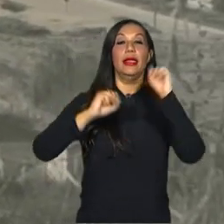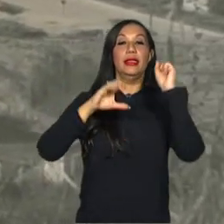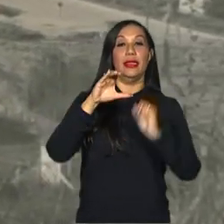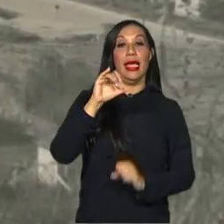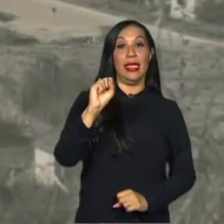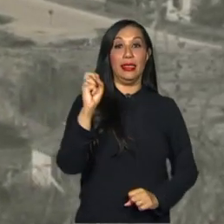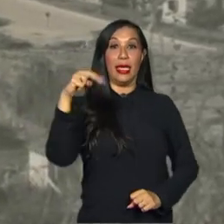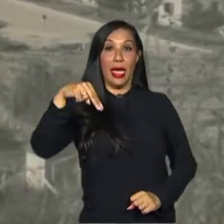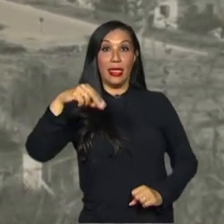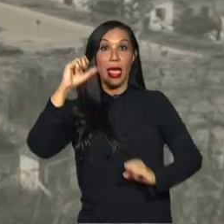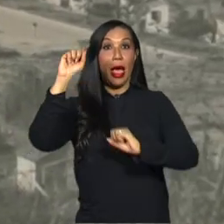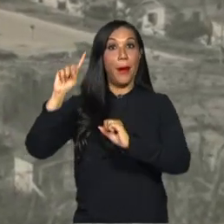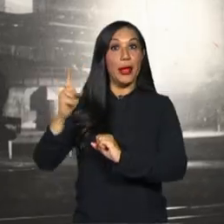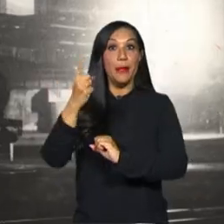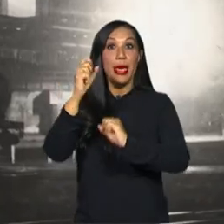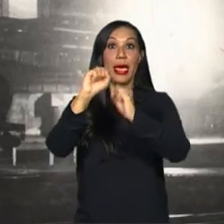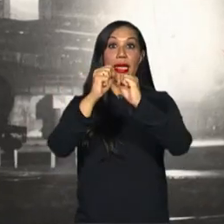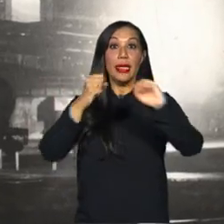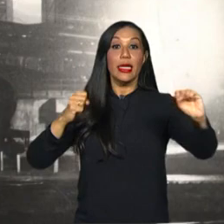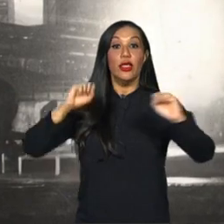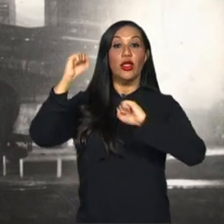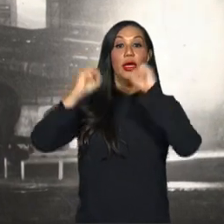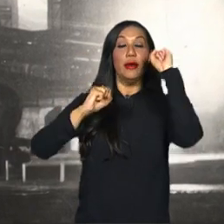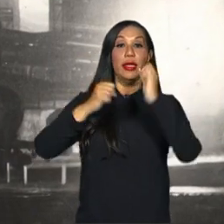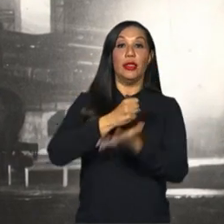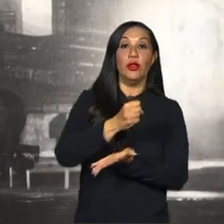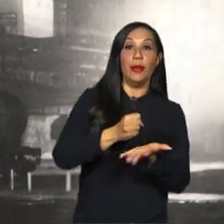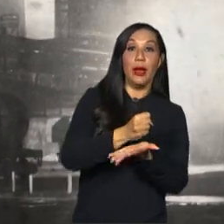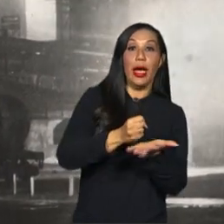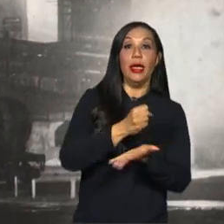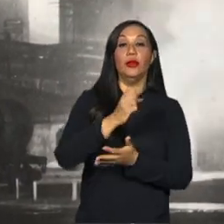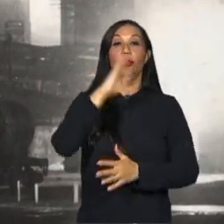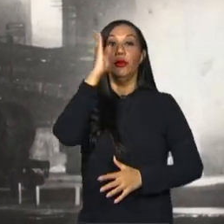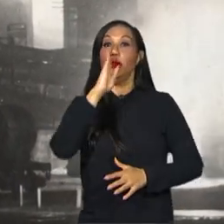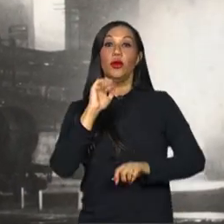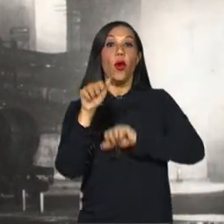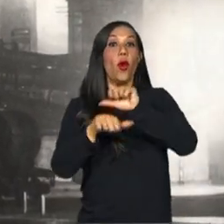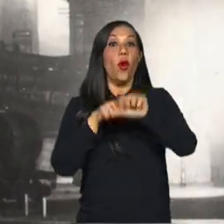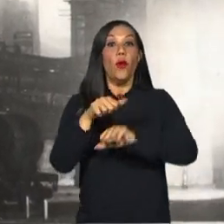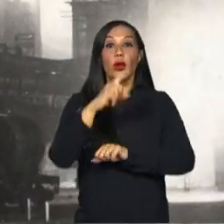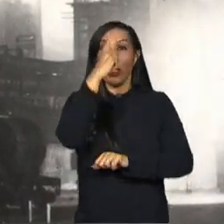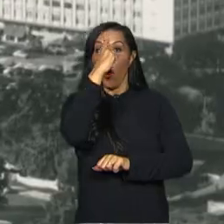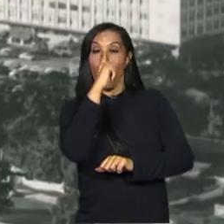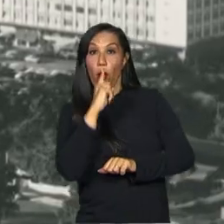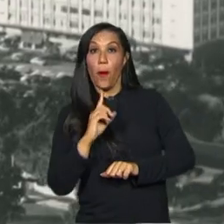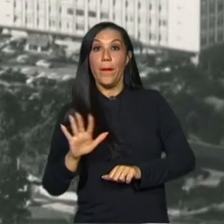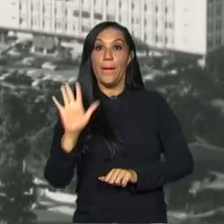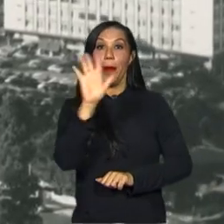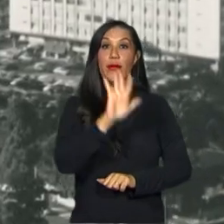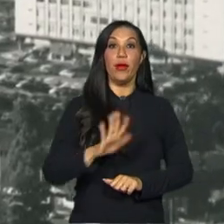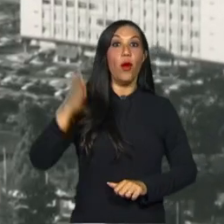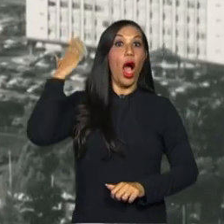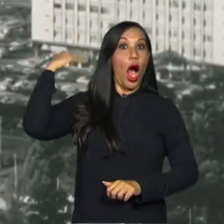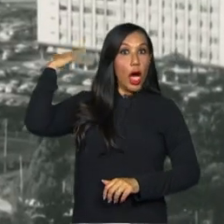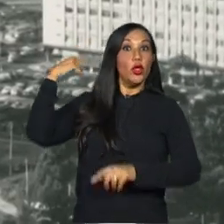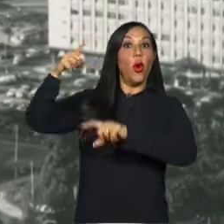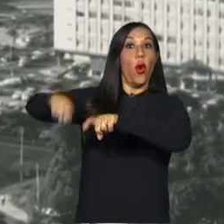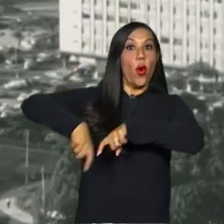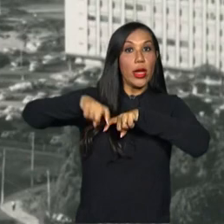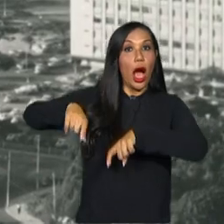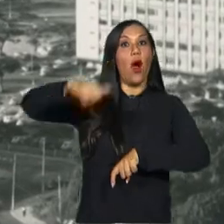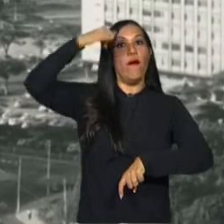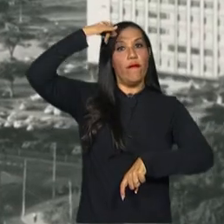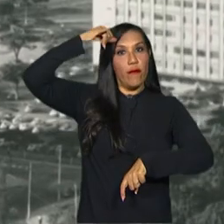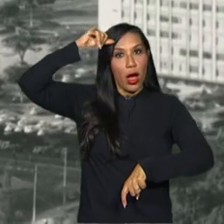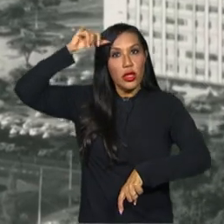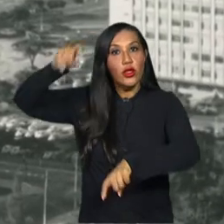CSN. A primeira grande empresa de indústria de base do Brasil era construída ali, o que muda radicalmente o perfil daquela região. Se antes você tem aspectos rurais, você tem fazendas,